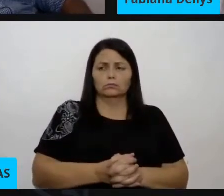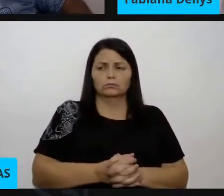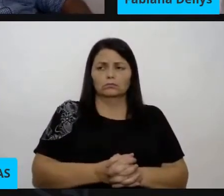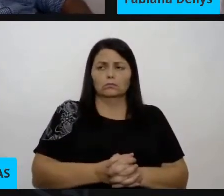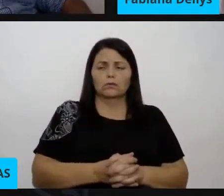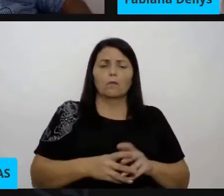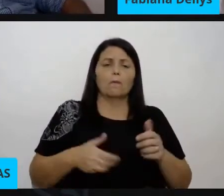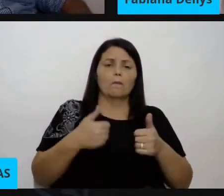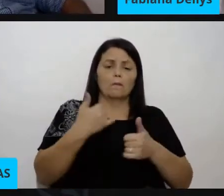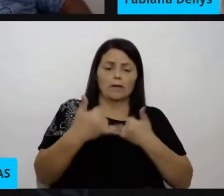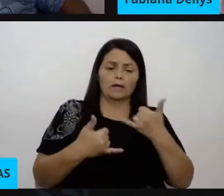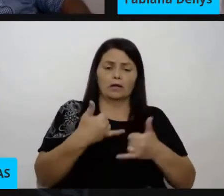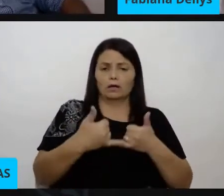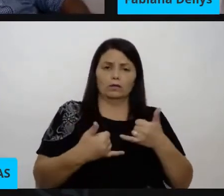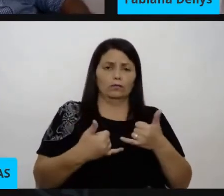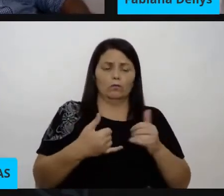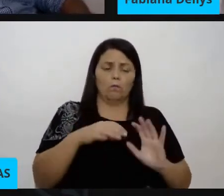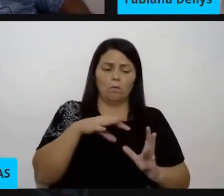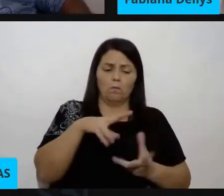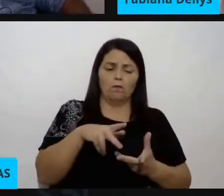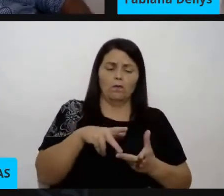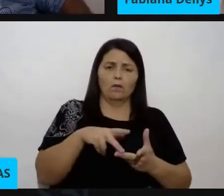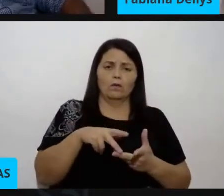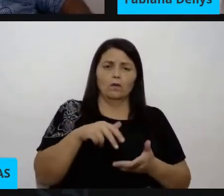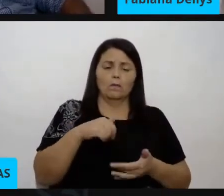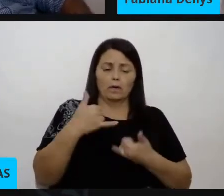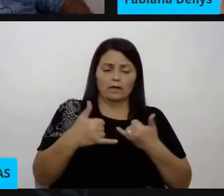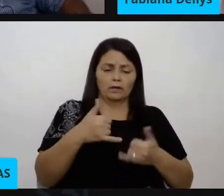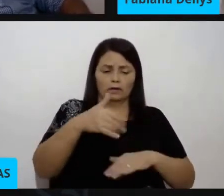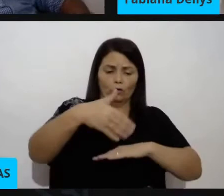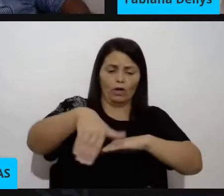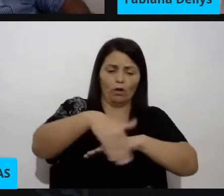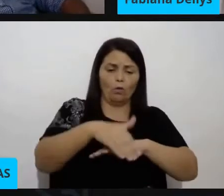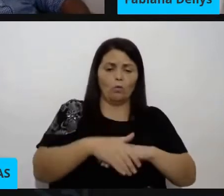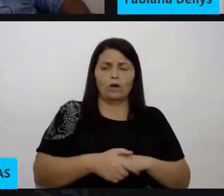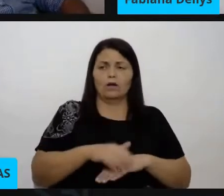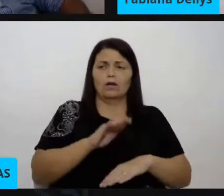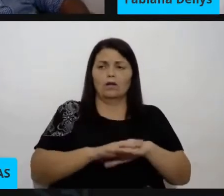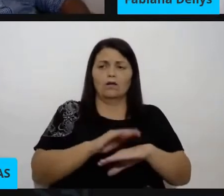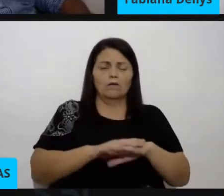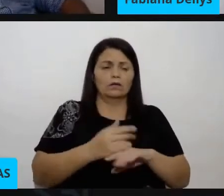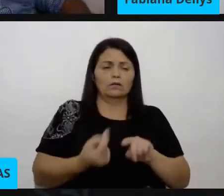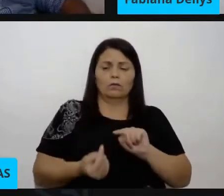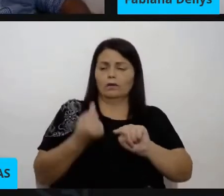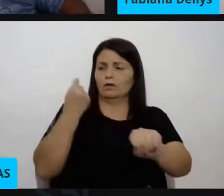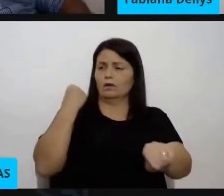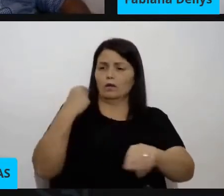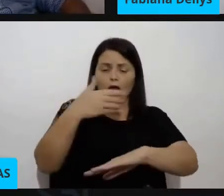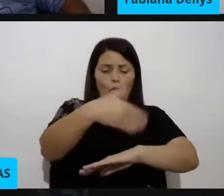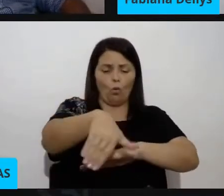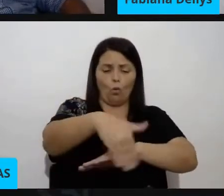jogando bola, pulando amarelinha, fazendo o que eu fazia na minha infância, mas na rua.